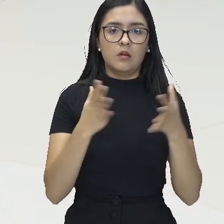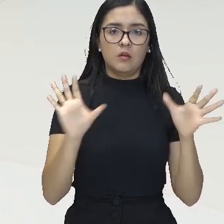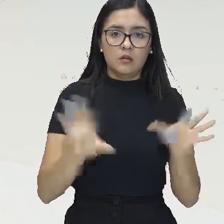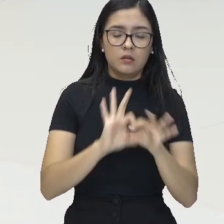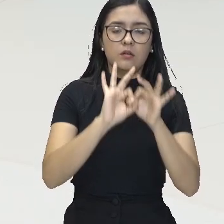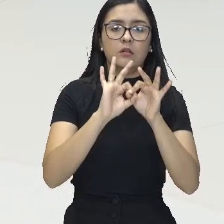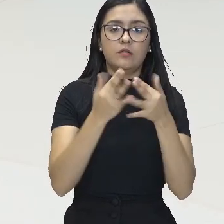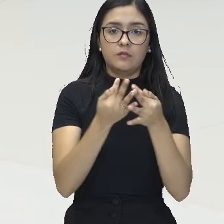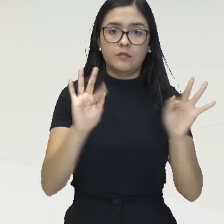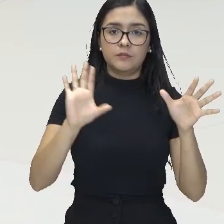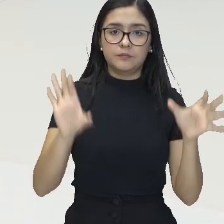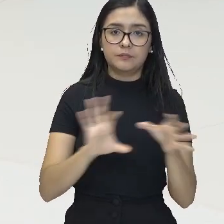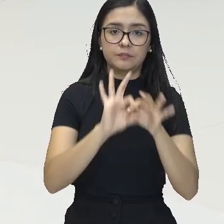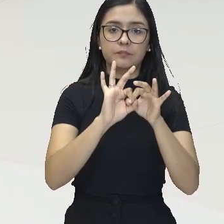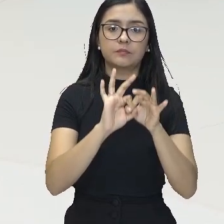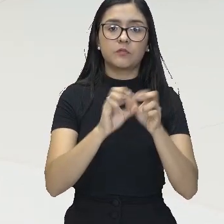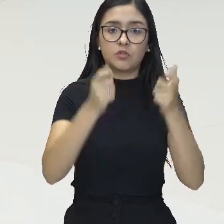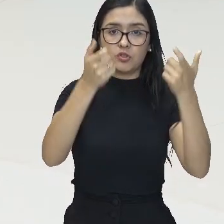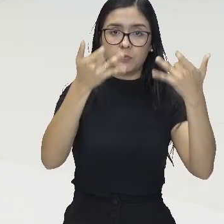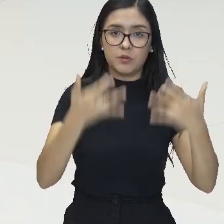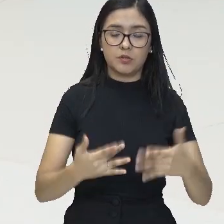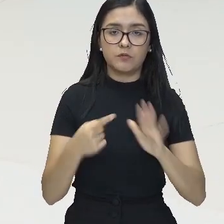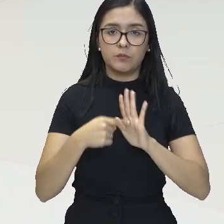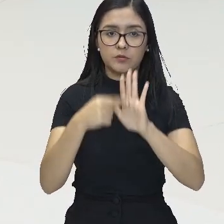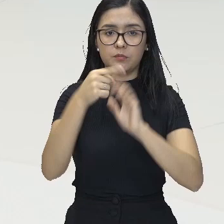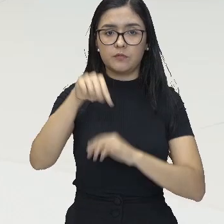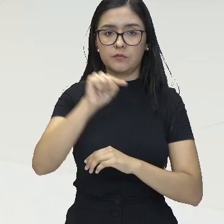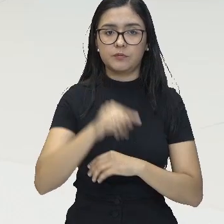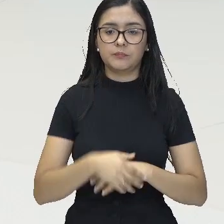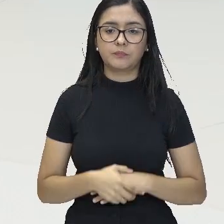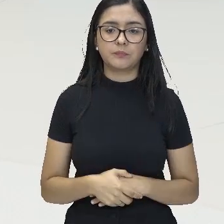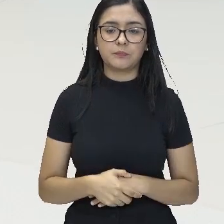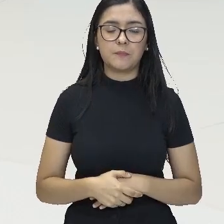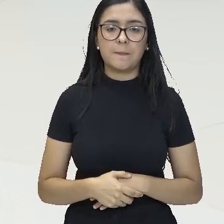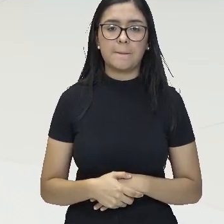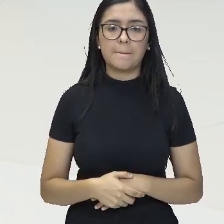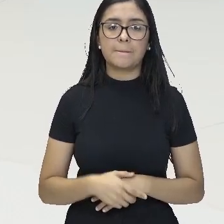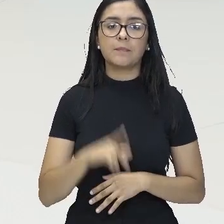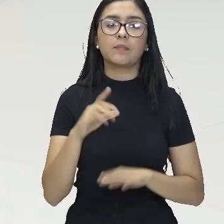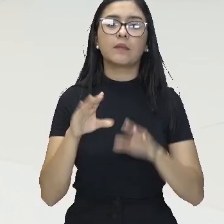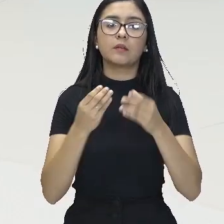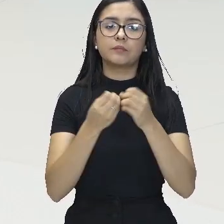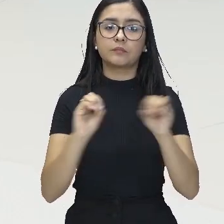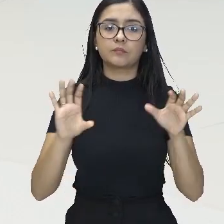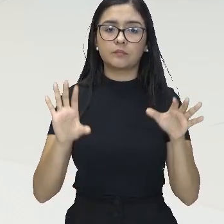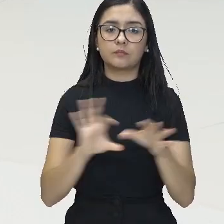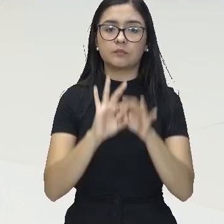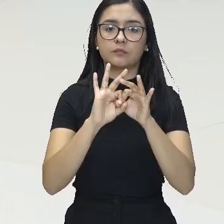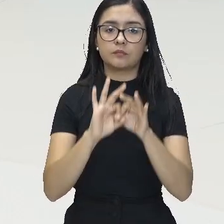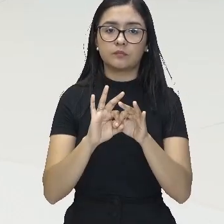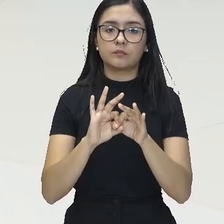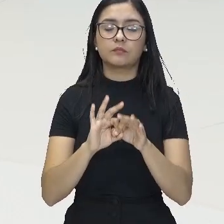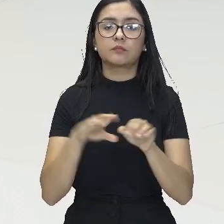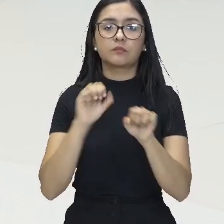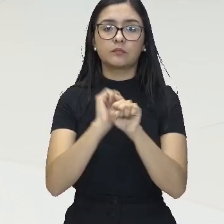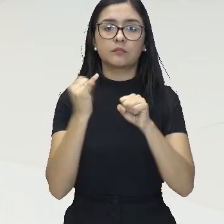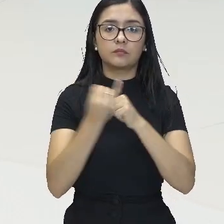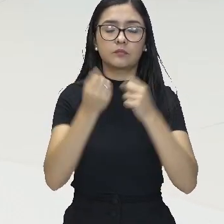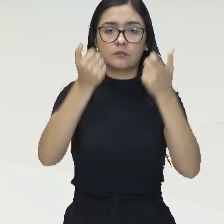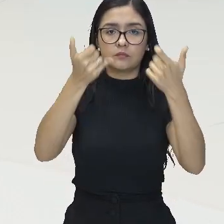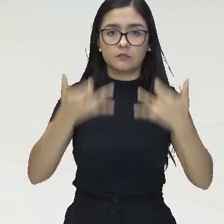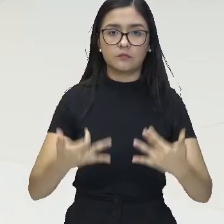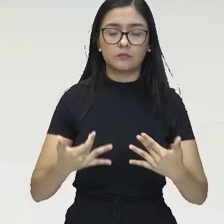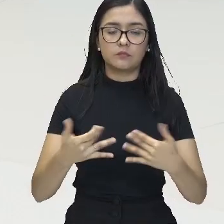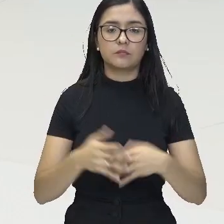a gente vai apresentar aqui para você, olha só. Uma oração subordinada adjetiva e